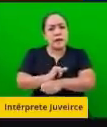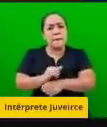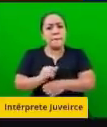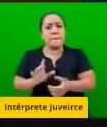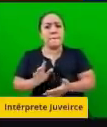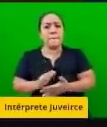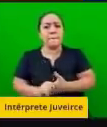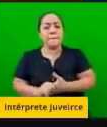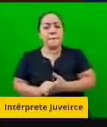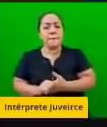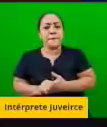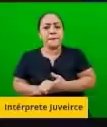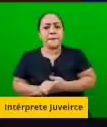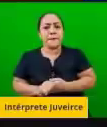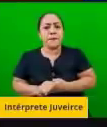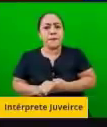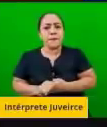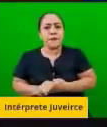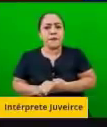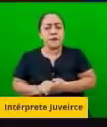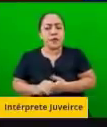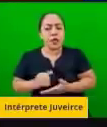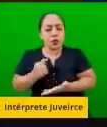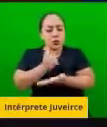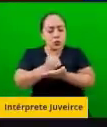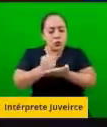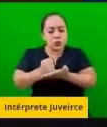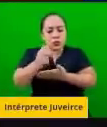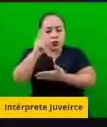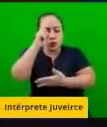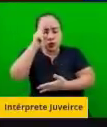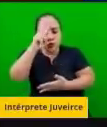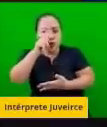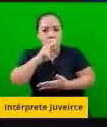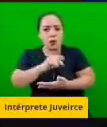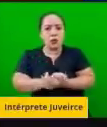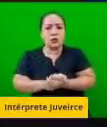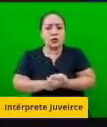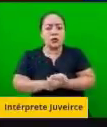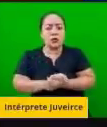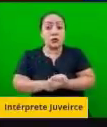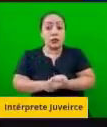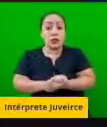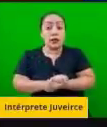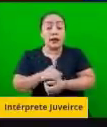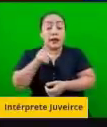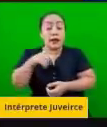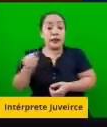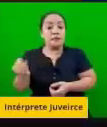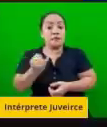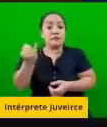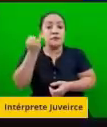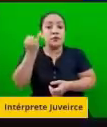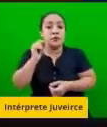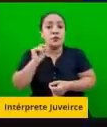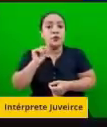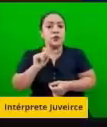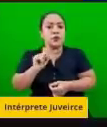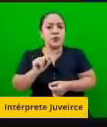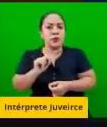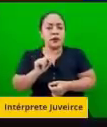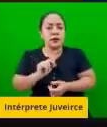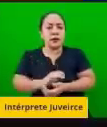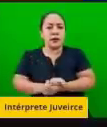usando documentos históricos, é sempre importante pensarmos em